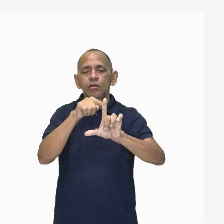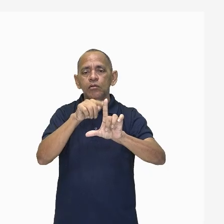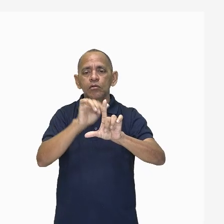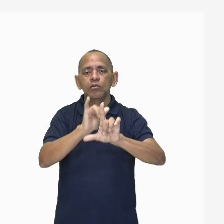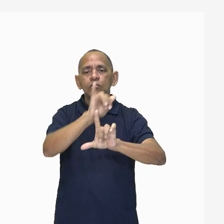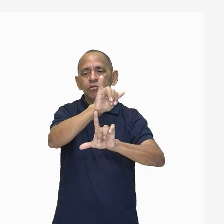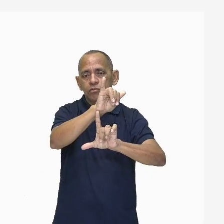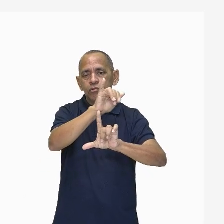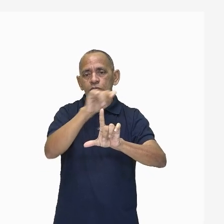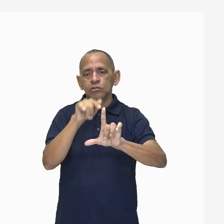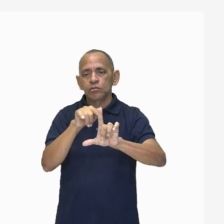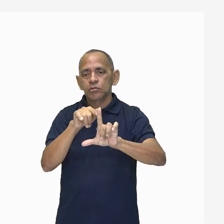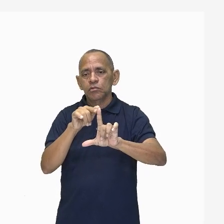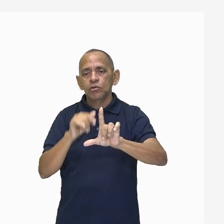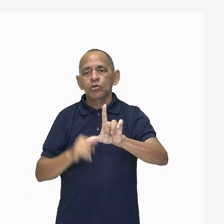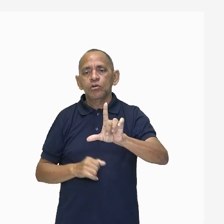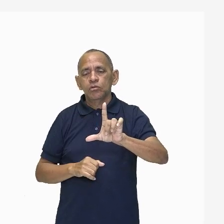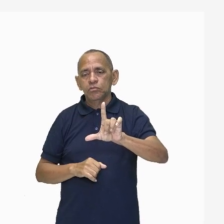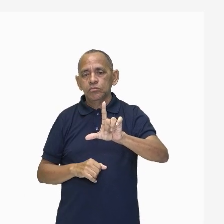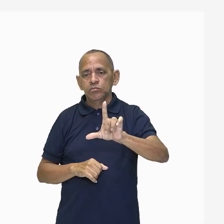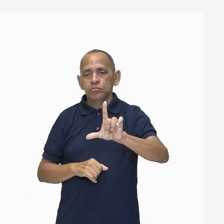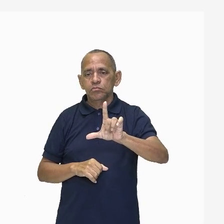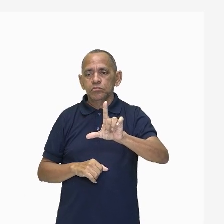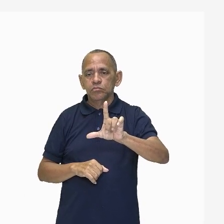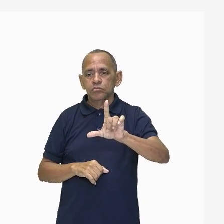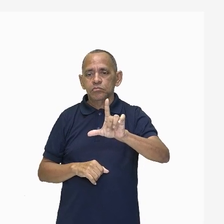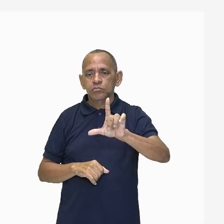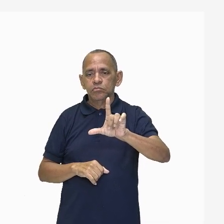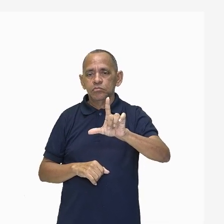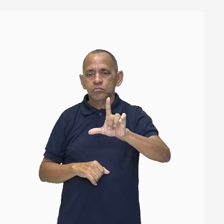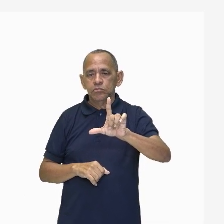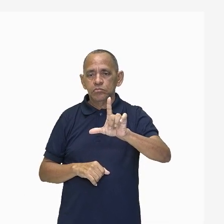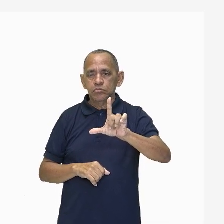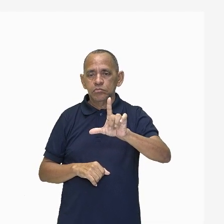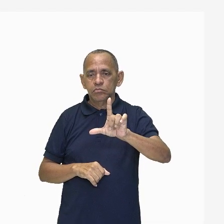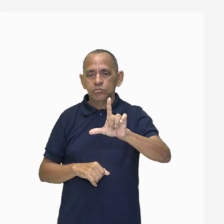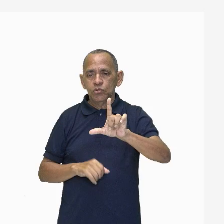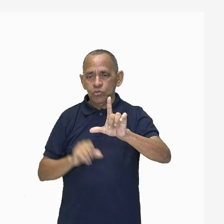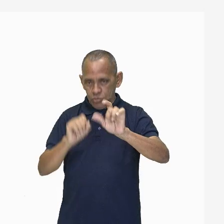valor de b vai ser o valor que vai passar aqui, ó, pelo eixo de